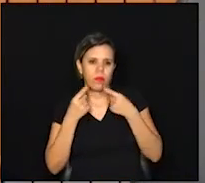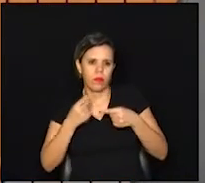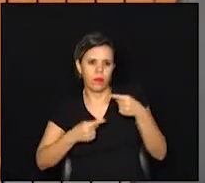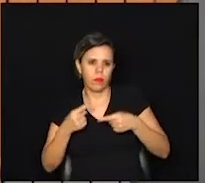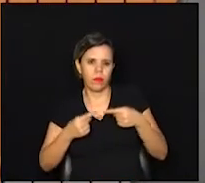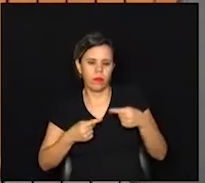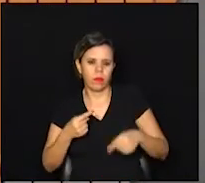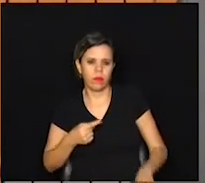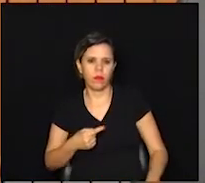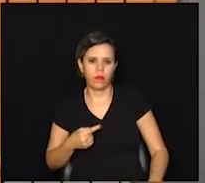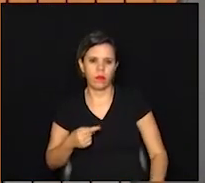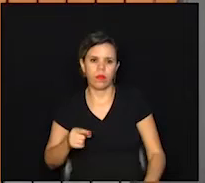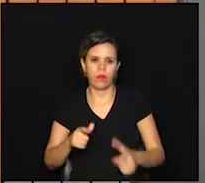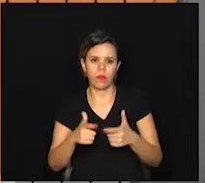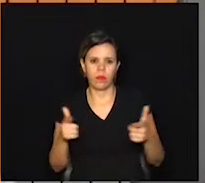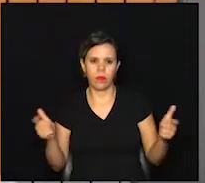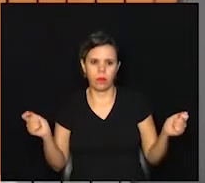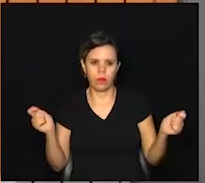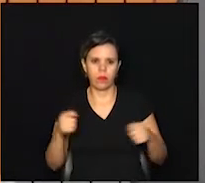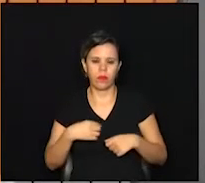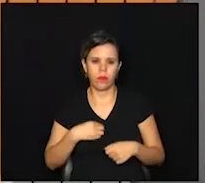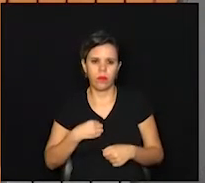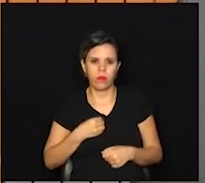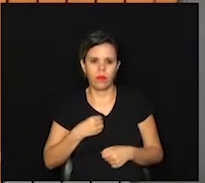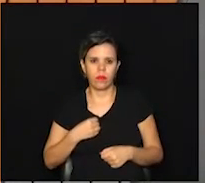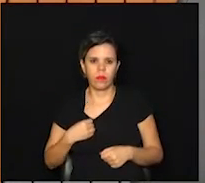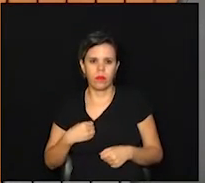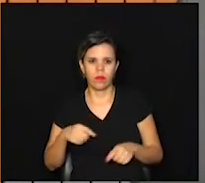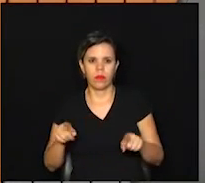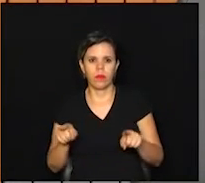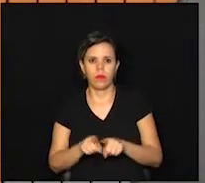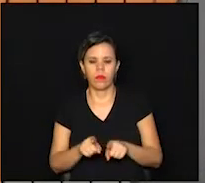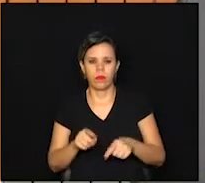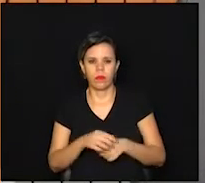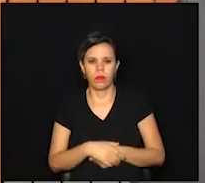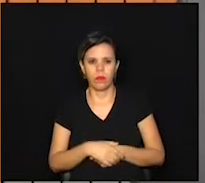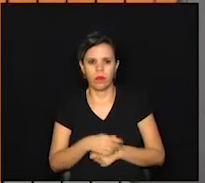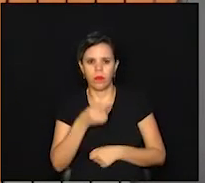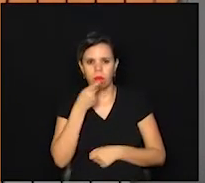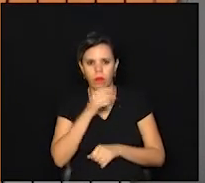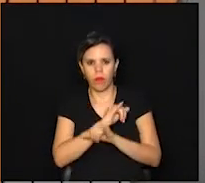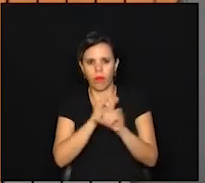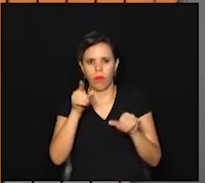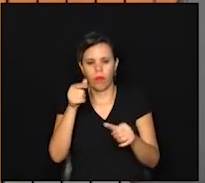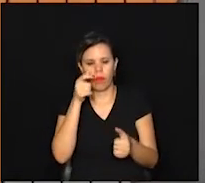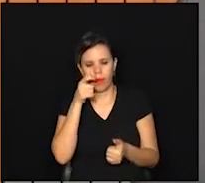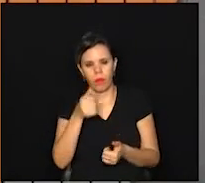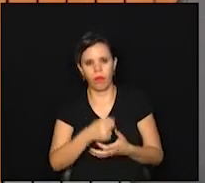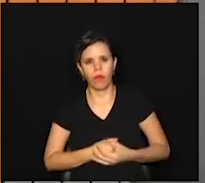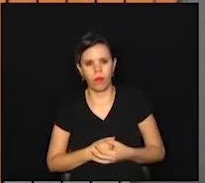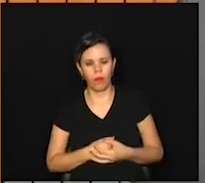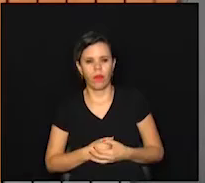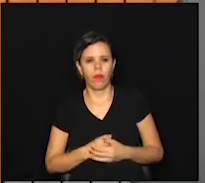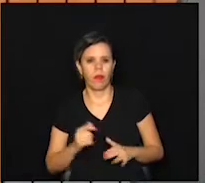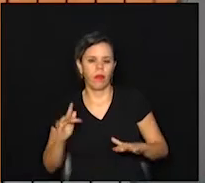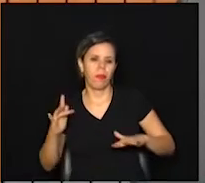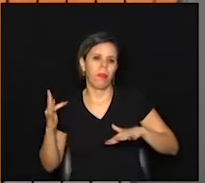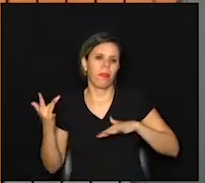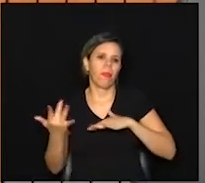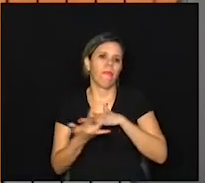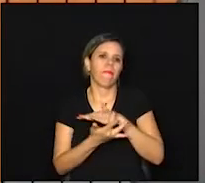mais ampla possível. E também falar para você, né, que está acompanhando a gente das redes